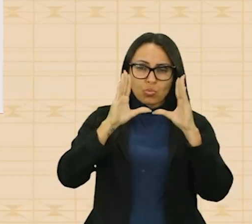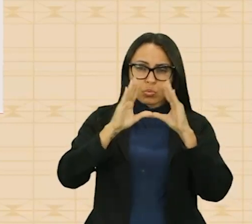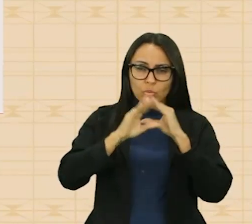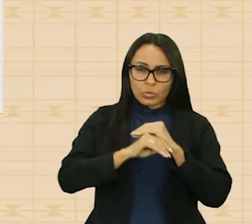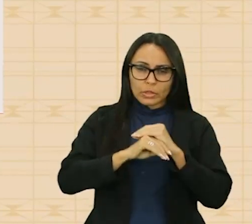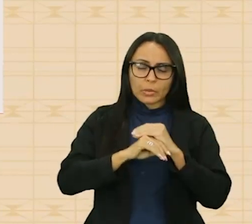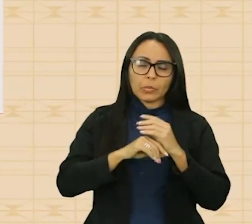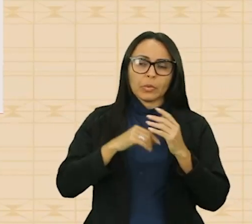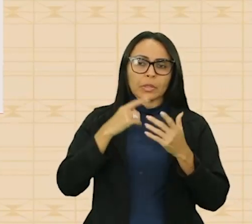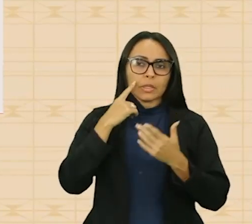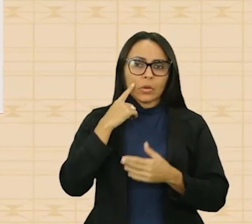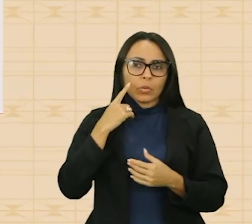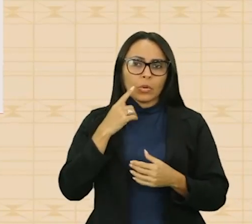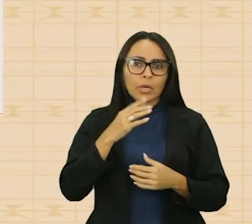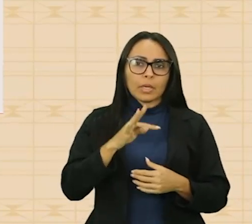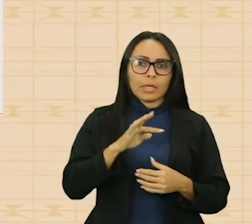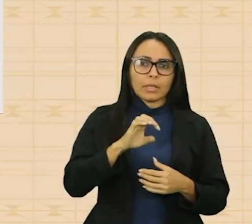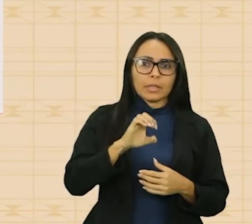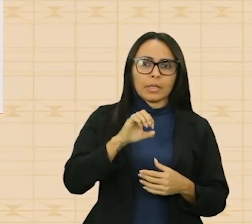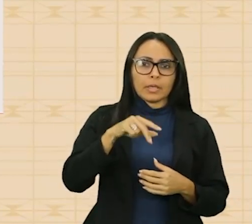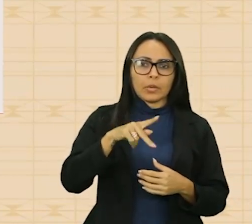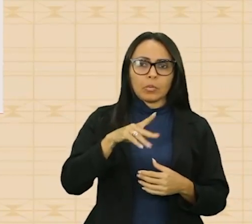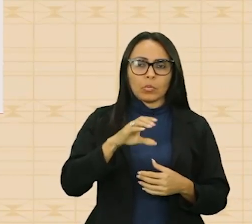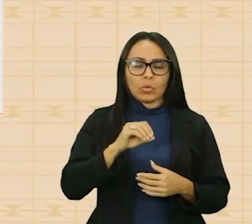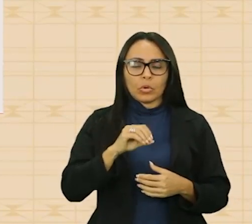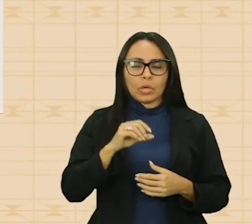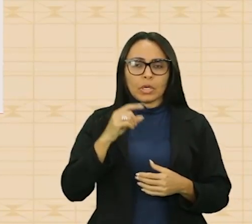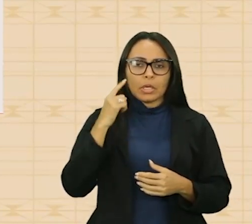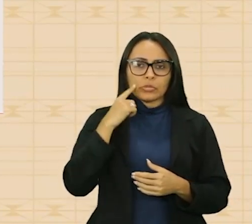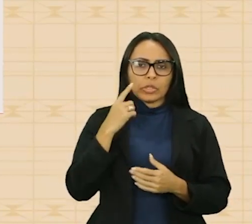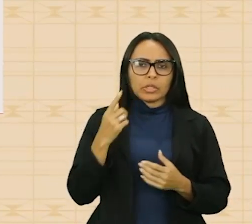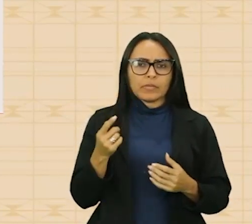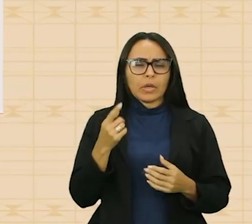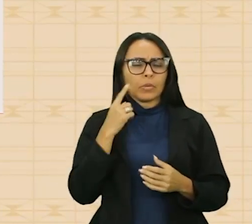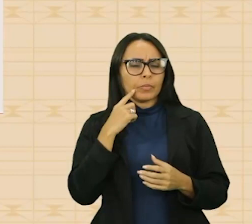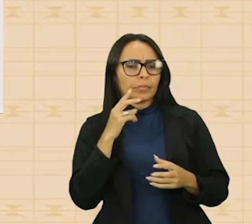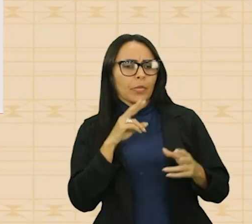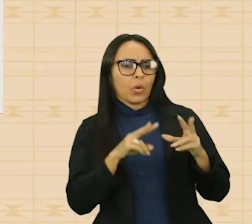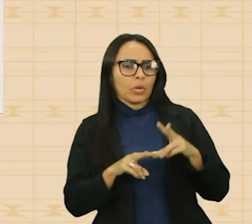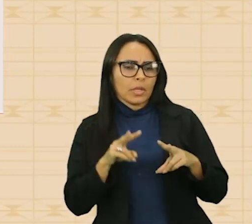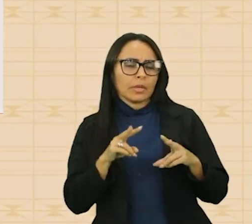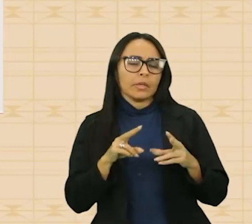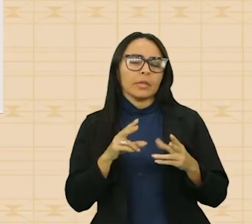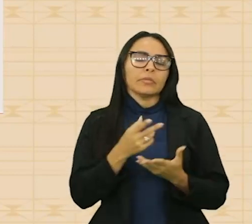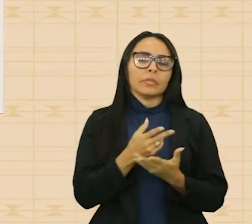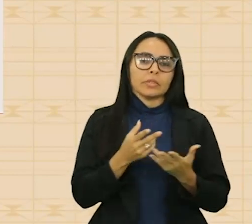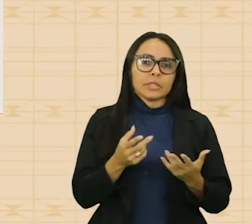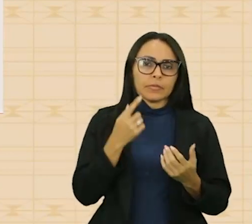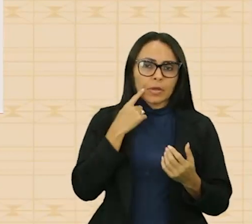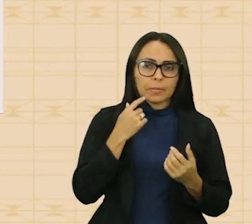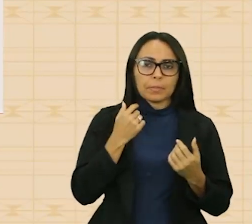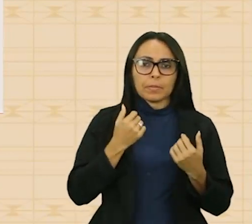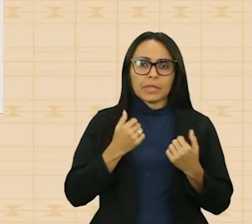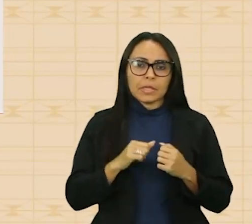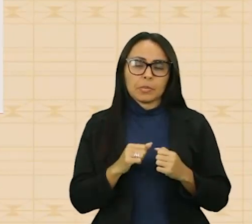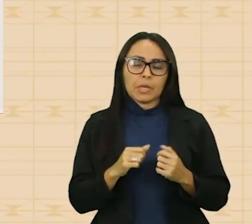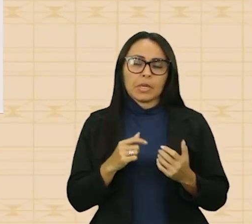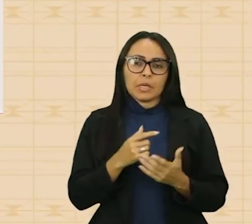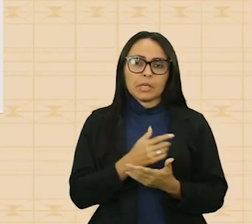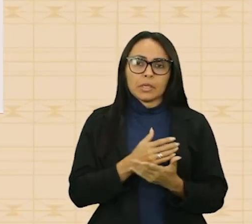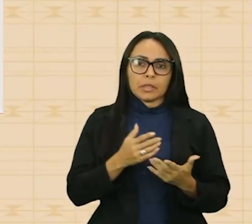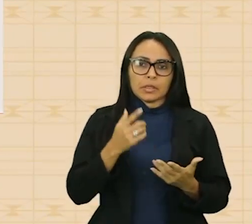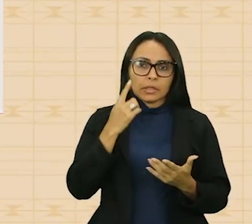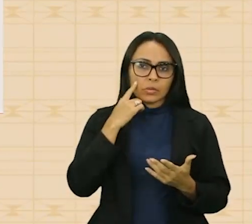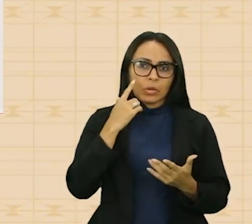falar de tempo, a gente até vai consultar ali a meteorologia, né? Sempre nós iremos falar em algo